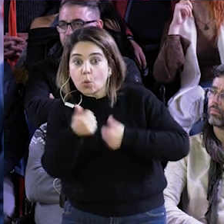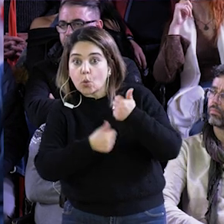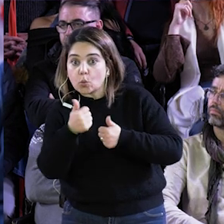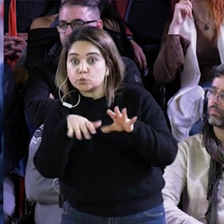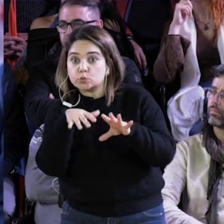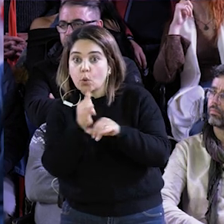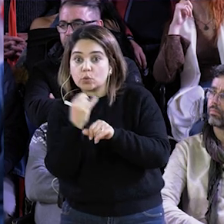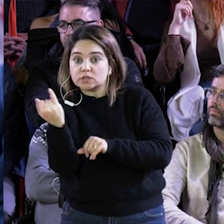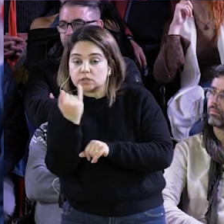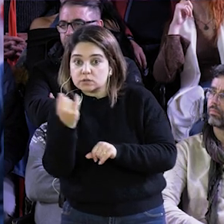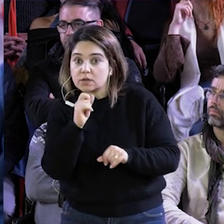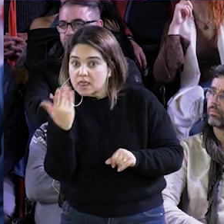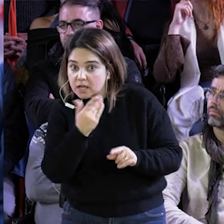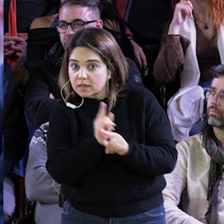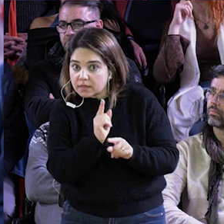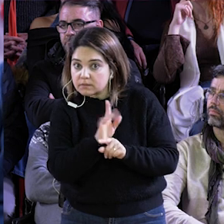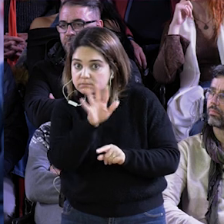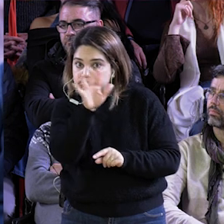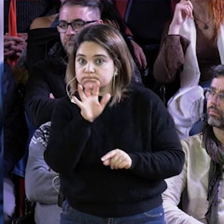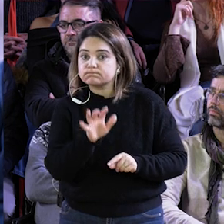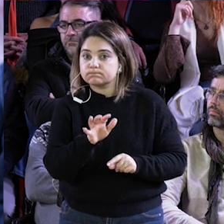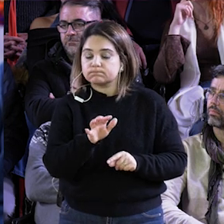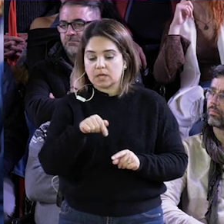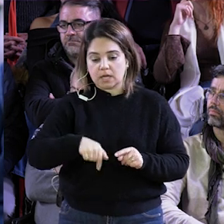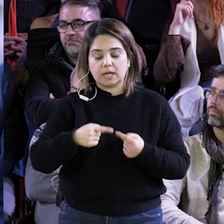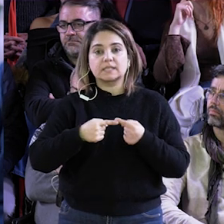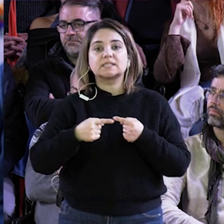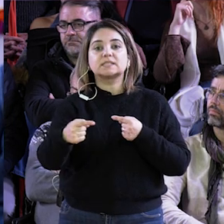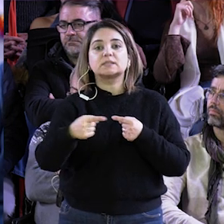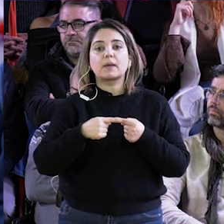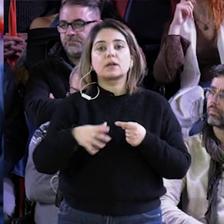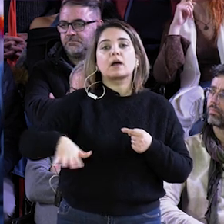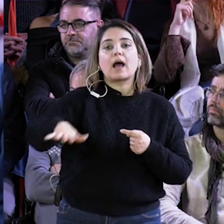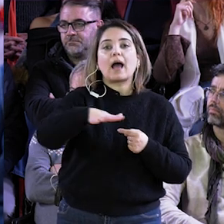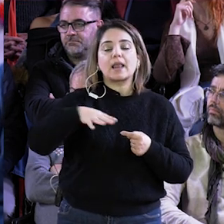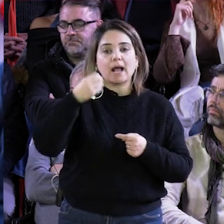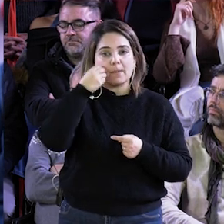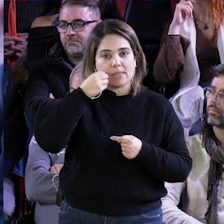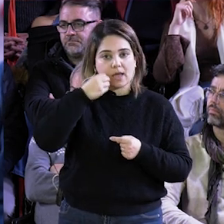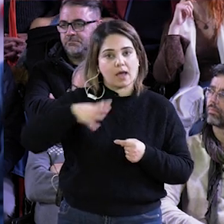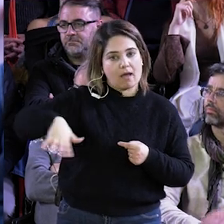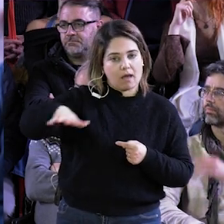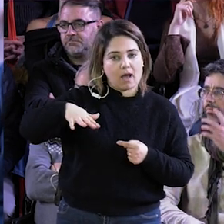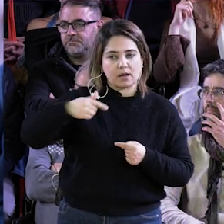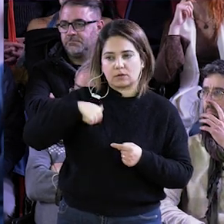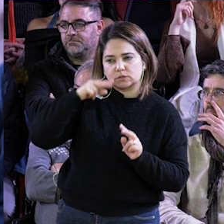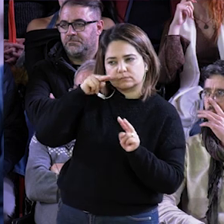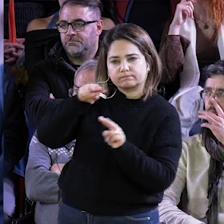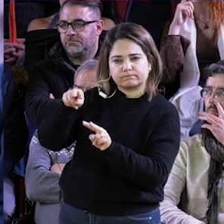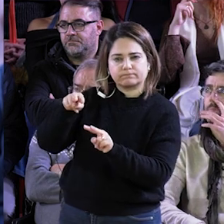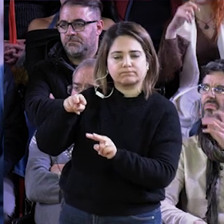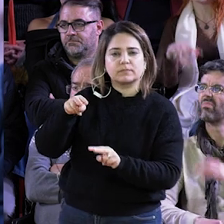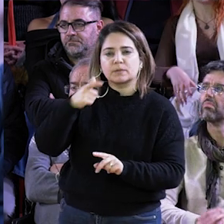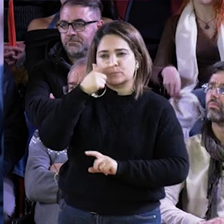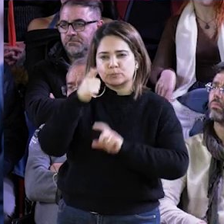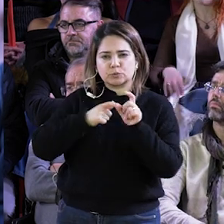e garantir os direitos. Esta semana, no intermodal rodoviário de Campanhã, testemunhámos o menosprezo com que os